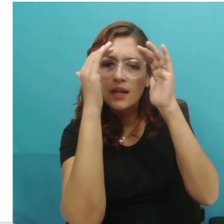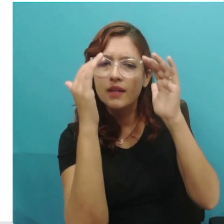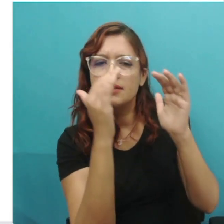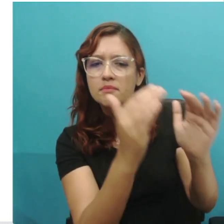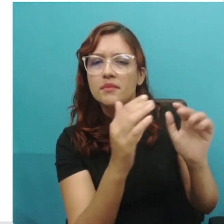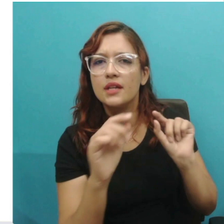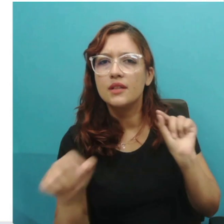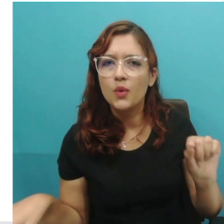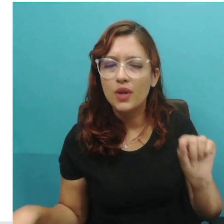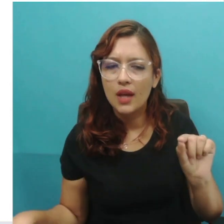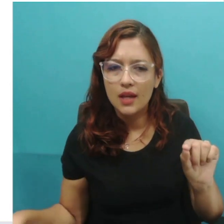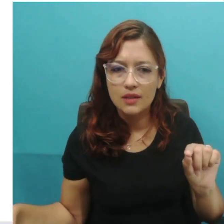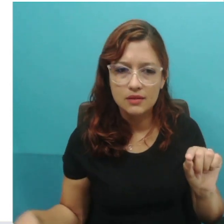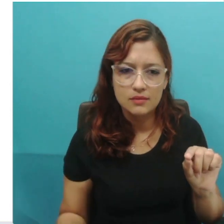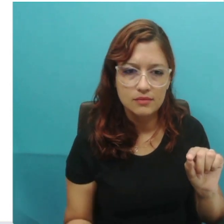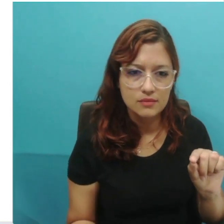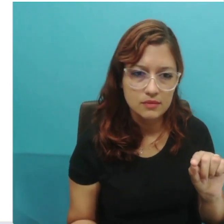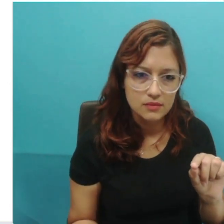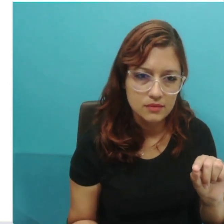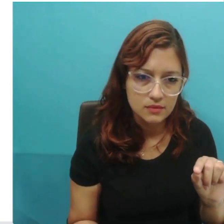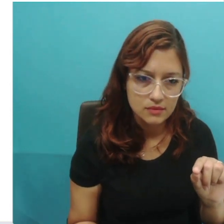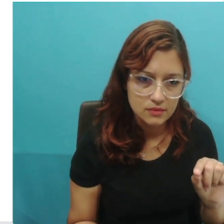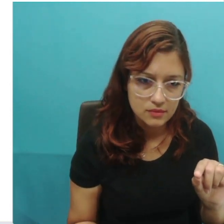Então, quem é que todos respeitam?